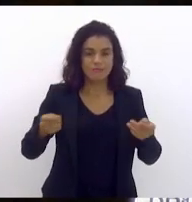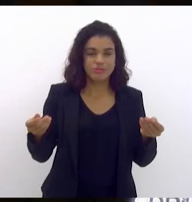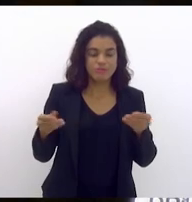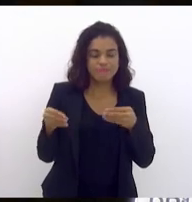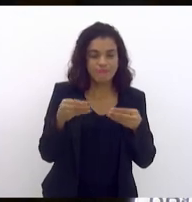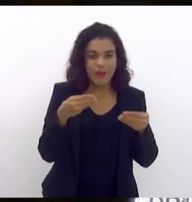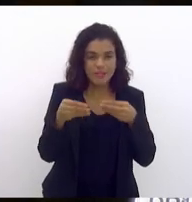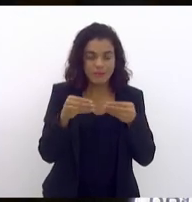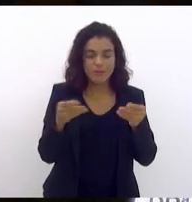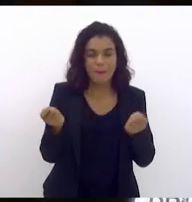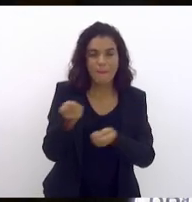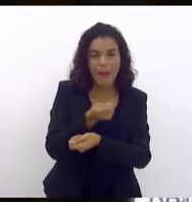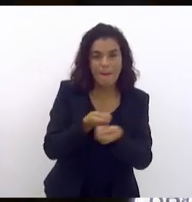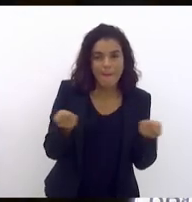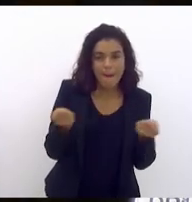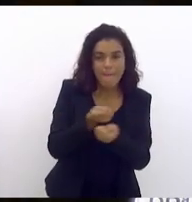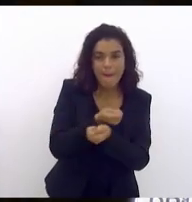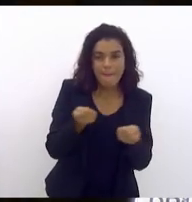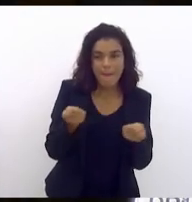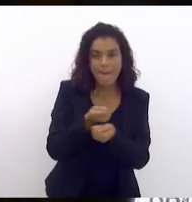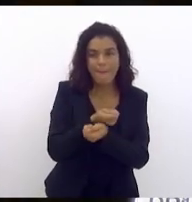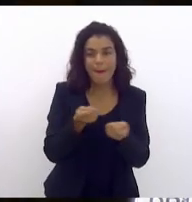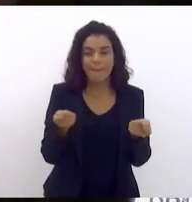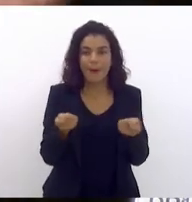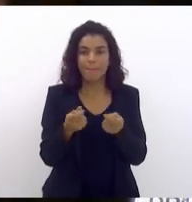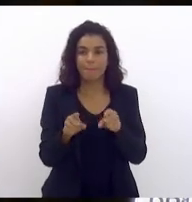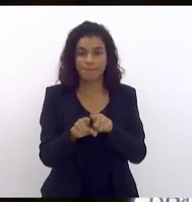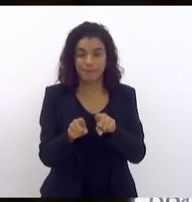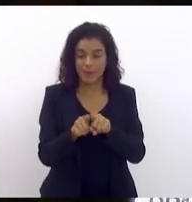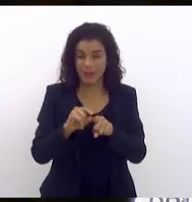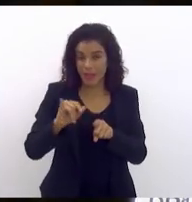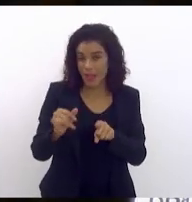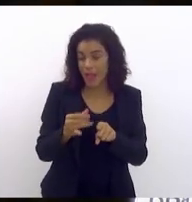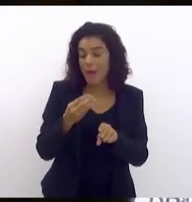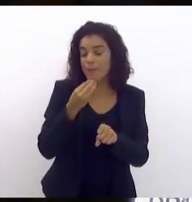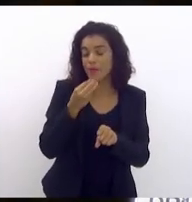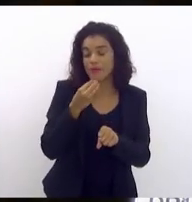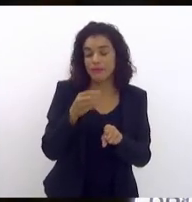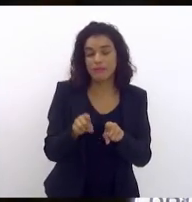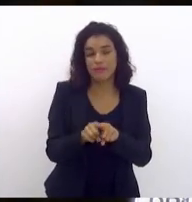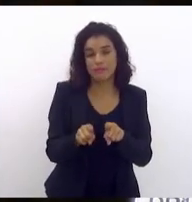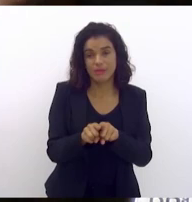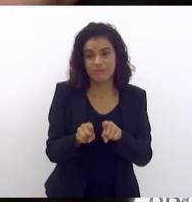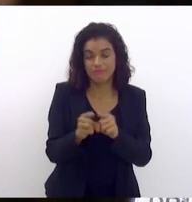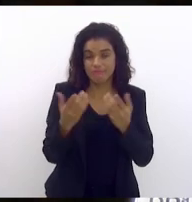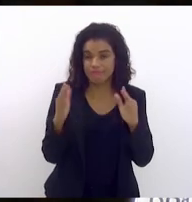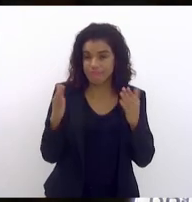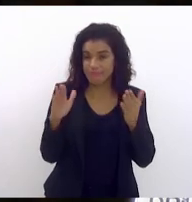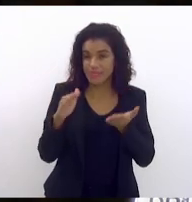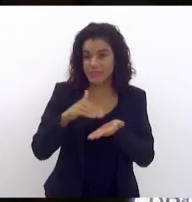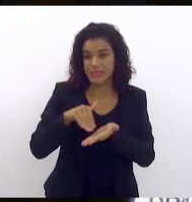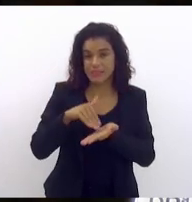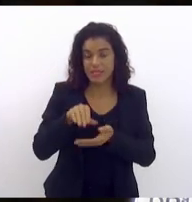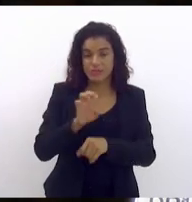incansável defesa dos direitos da juventudes mas também aproveito para parabenizar nosso querido secretário Estadual esquerdo